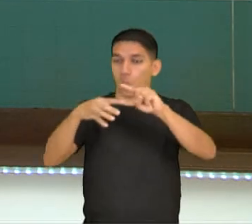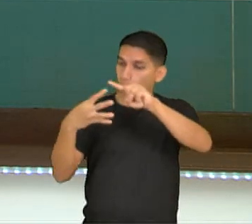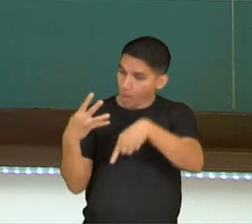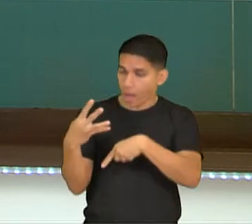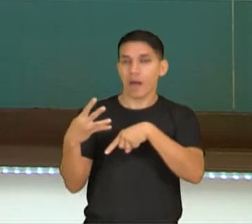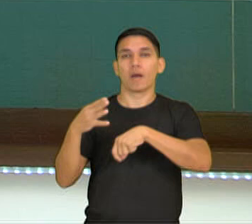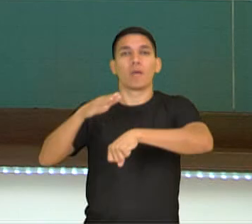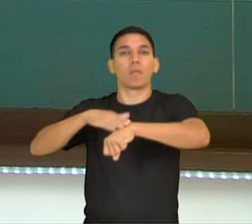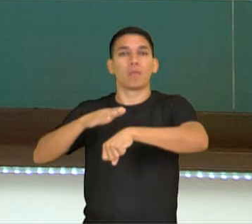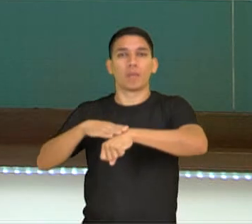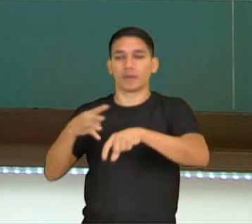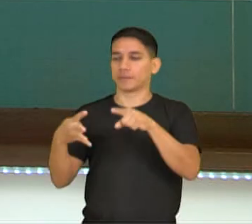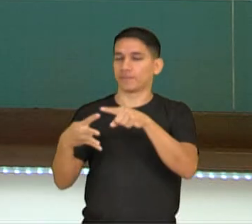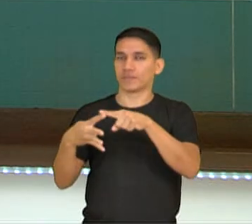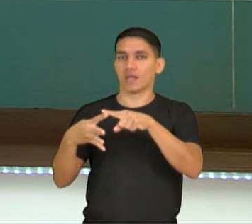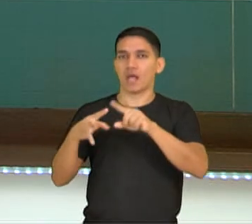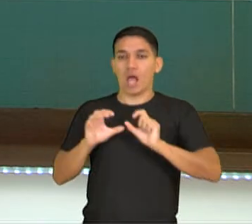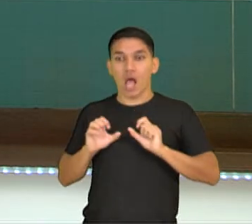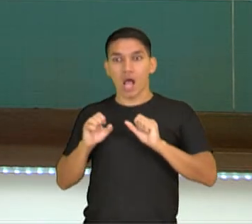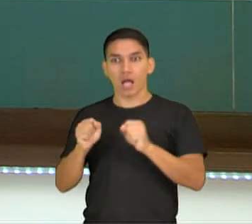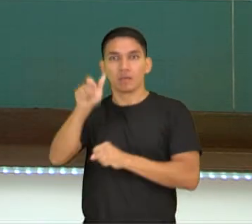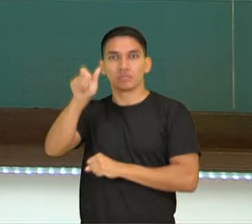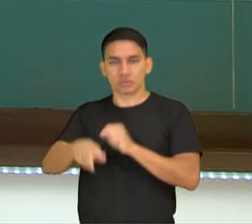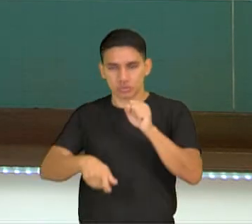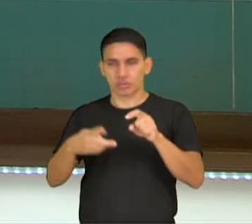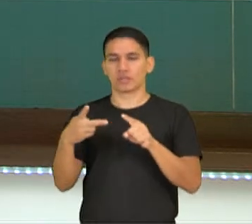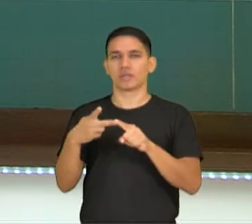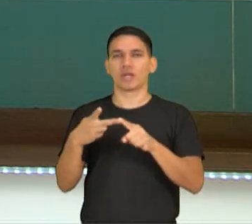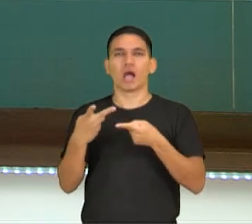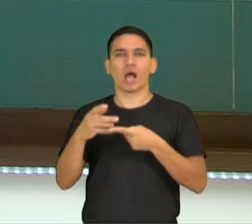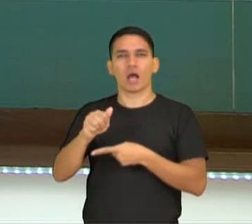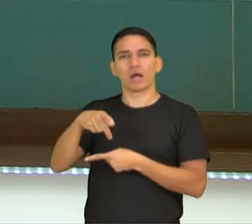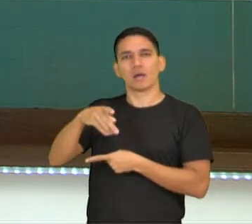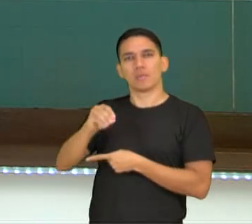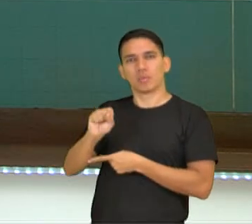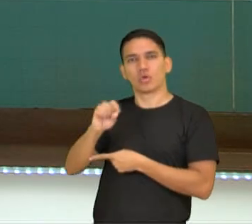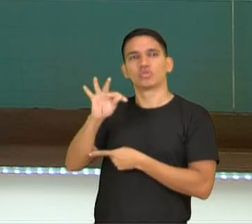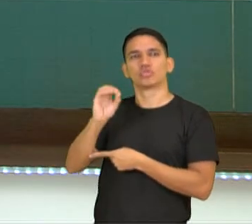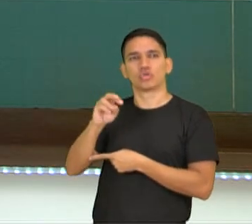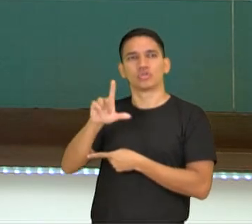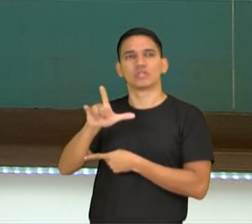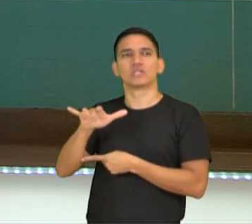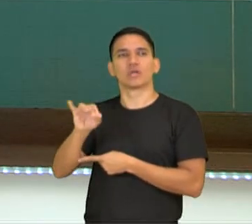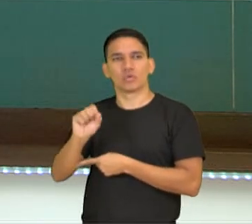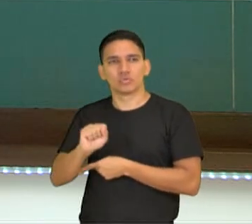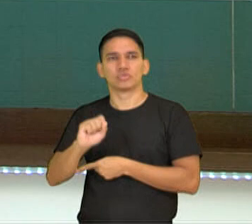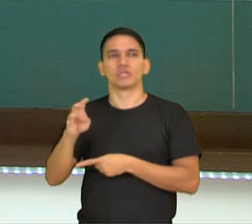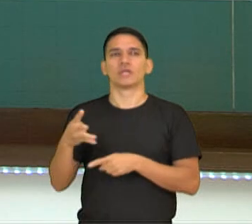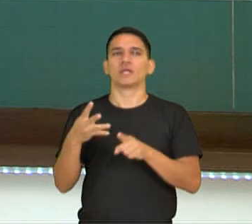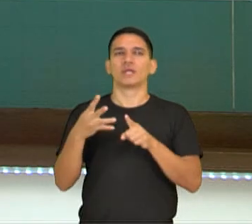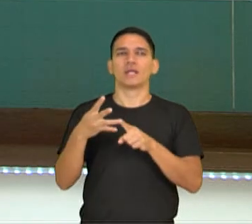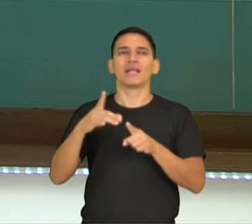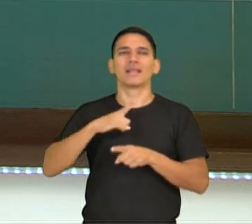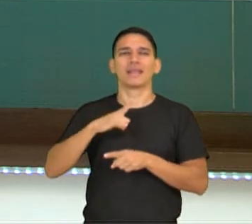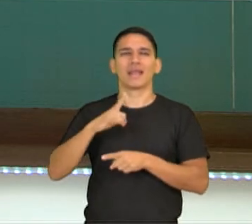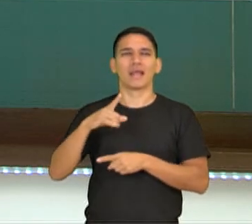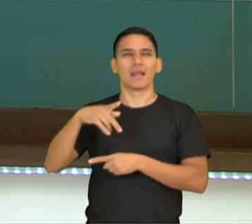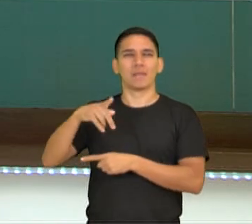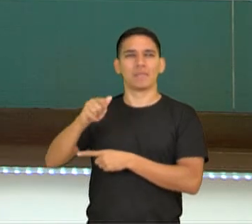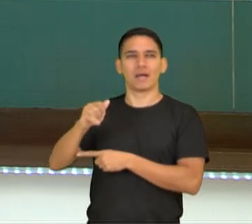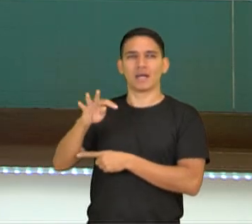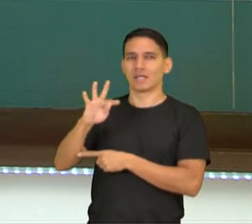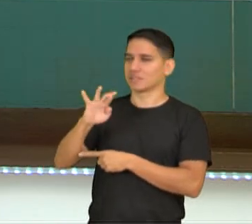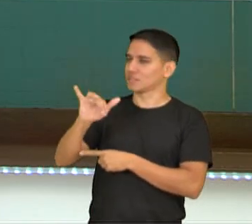momentos, né? Os apologistas, os apostólicos e os patrísticos, na verdade são 3, né? Eles tinham esse objetivo